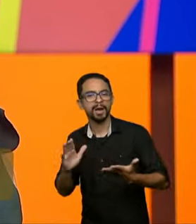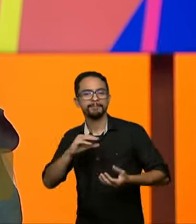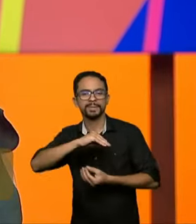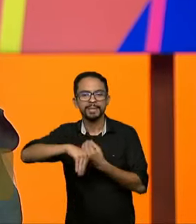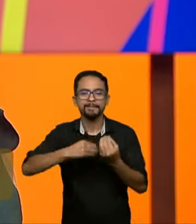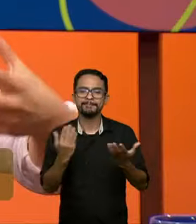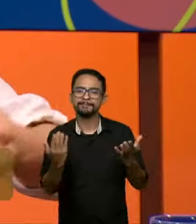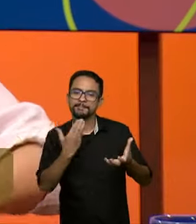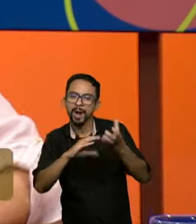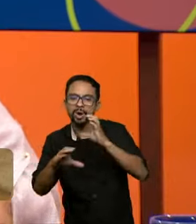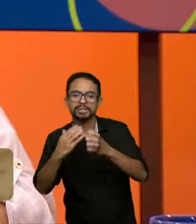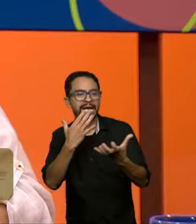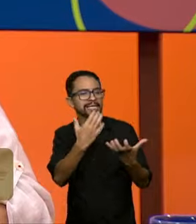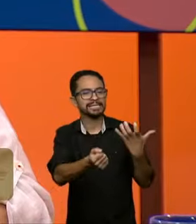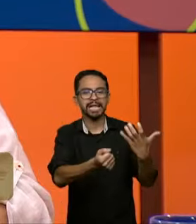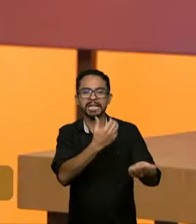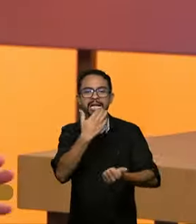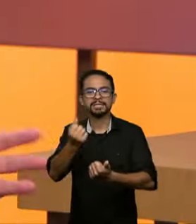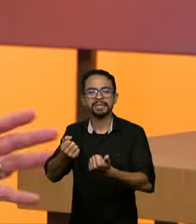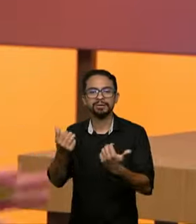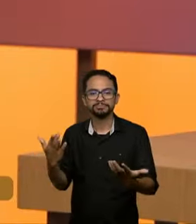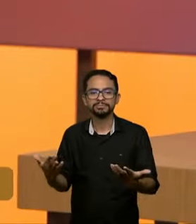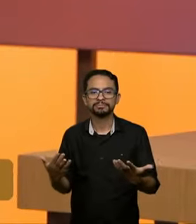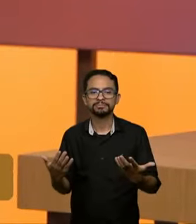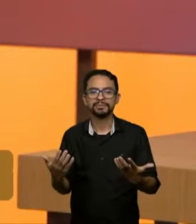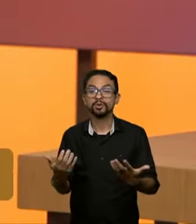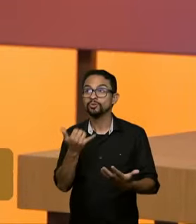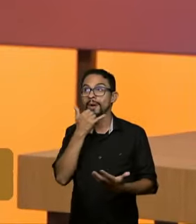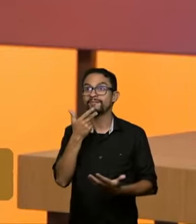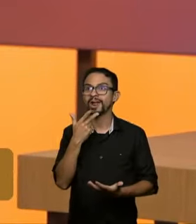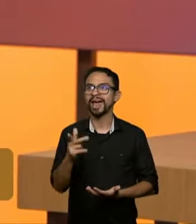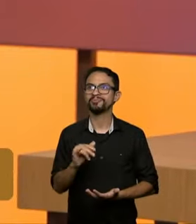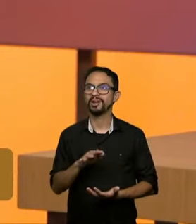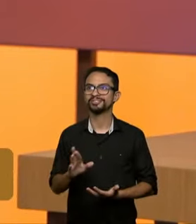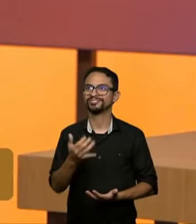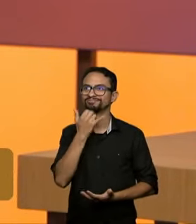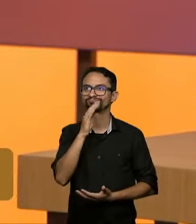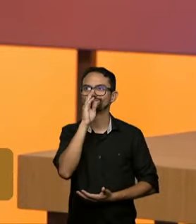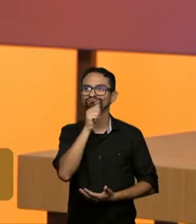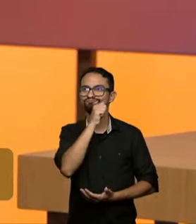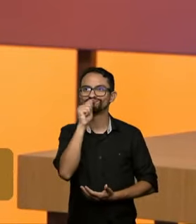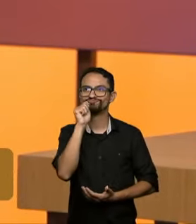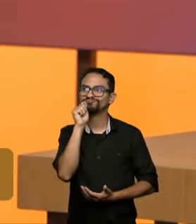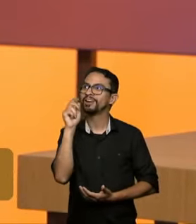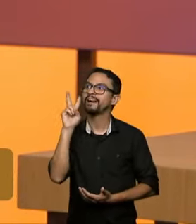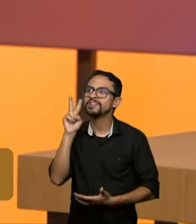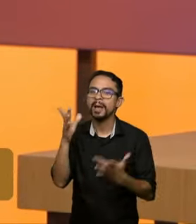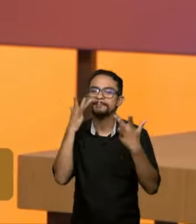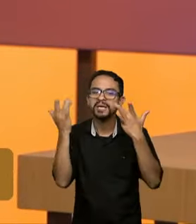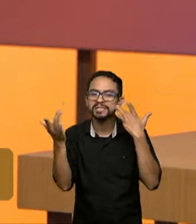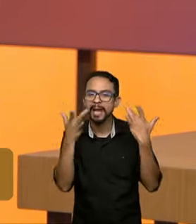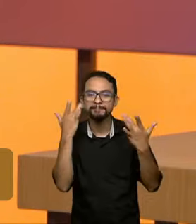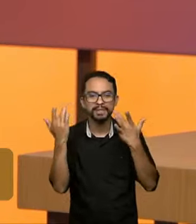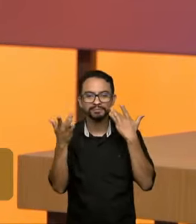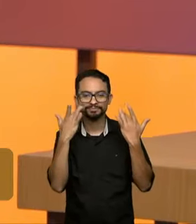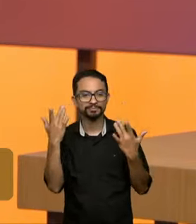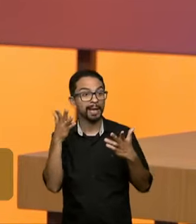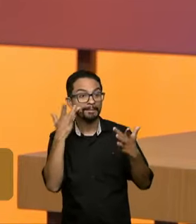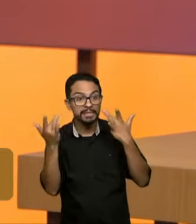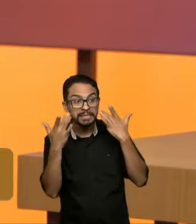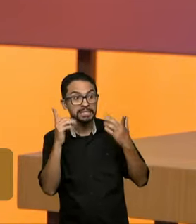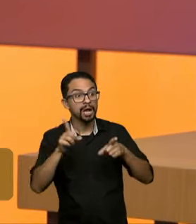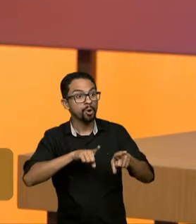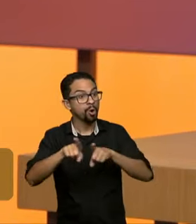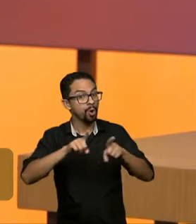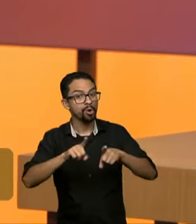é fala muita de aceitação, poesia. Porque tem uma hora... Eu não vou dar spoiler aqui, não, porque eu li o livro, não vou falar, vai ver a peça, tem que ver a peça. Uma peça que já concorreu a 2 prêmios, né? Já